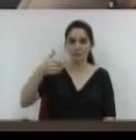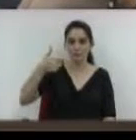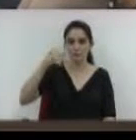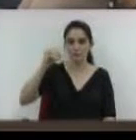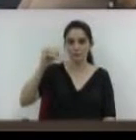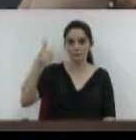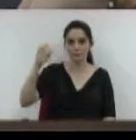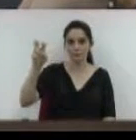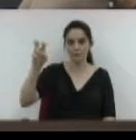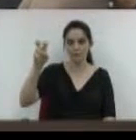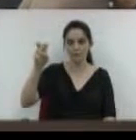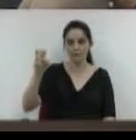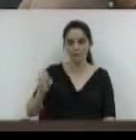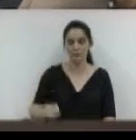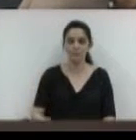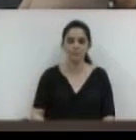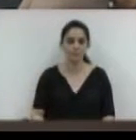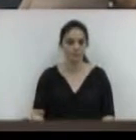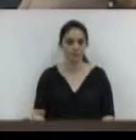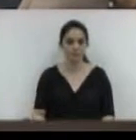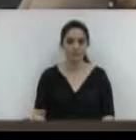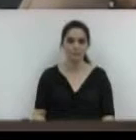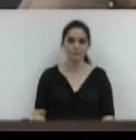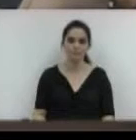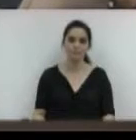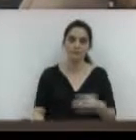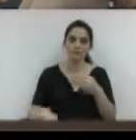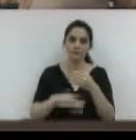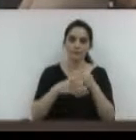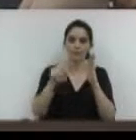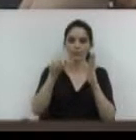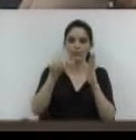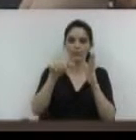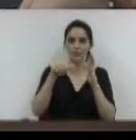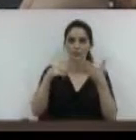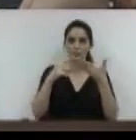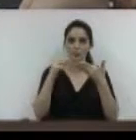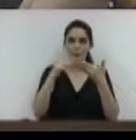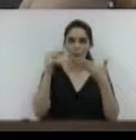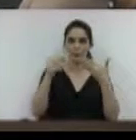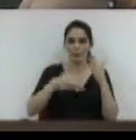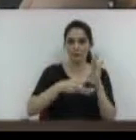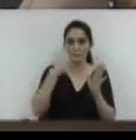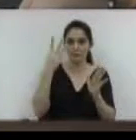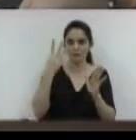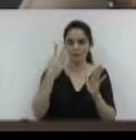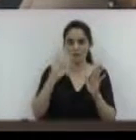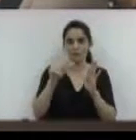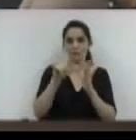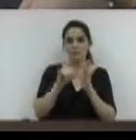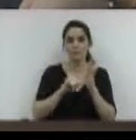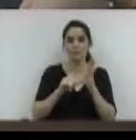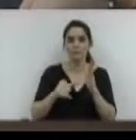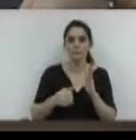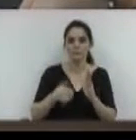177/2015, que acrescenta-se o parágrafo 3º ao artigo 1º da lei